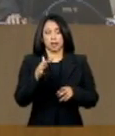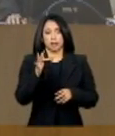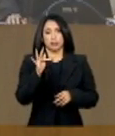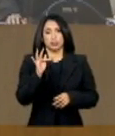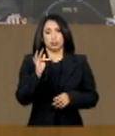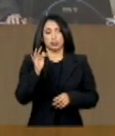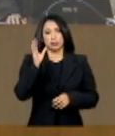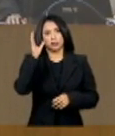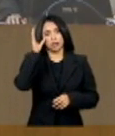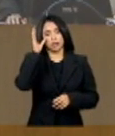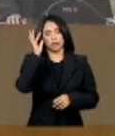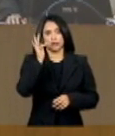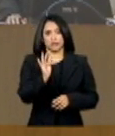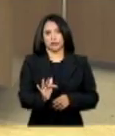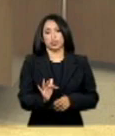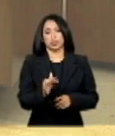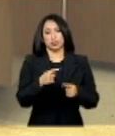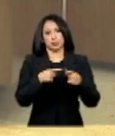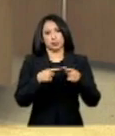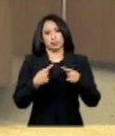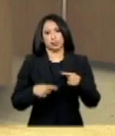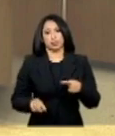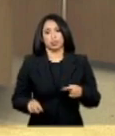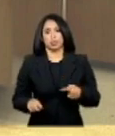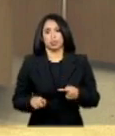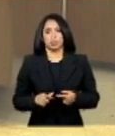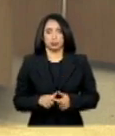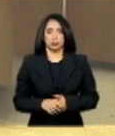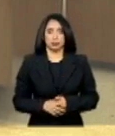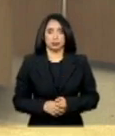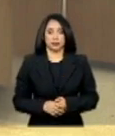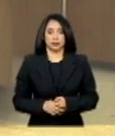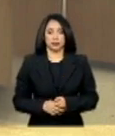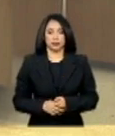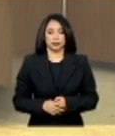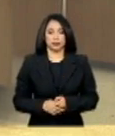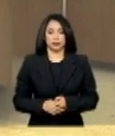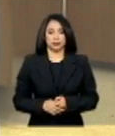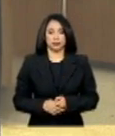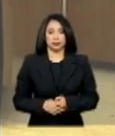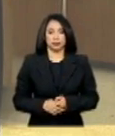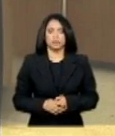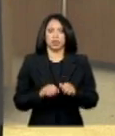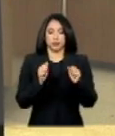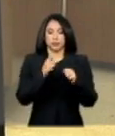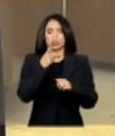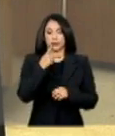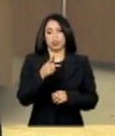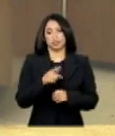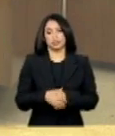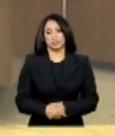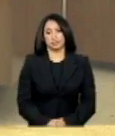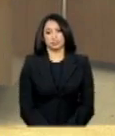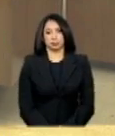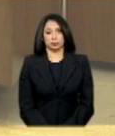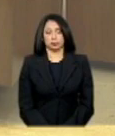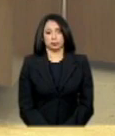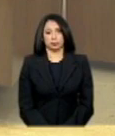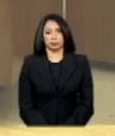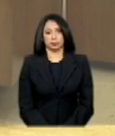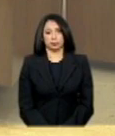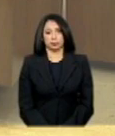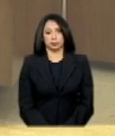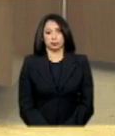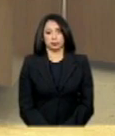vg é então pois não vamos fazer ouvida eu também teria